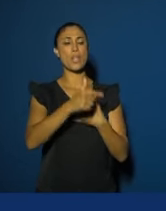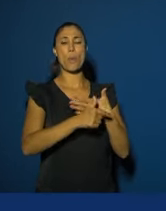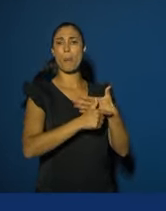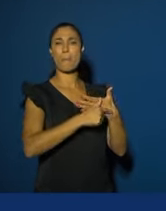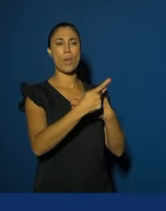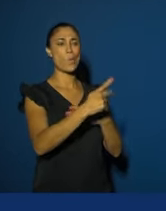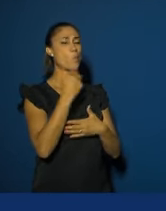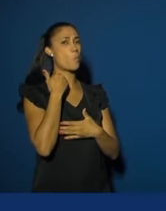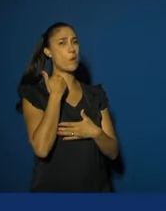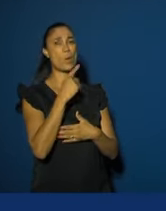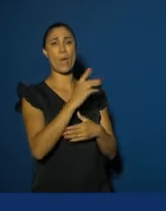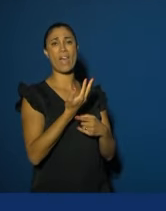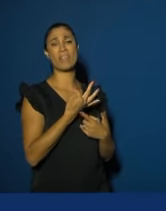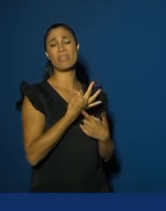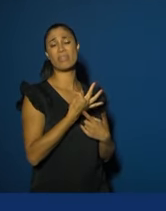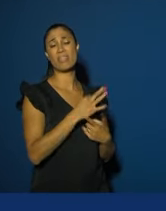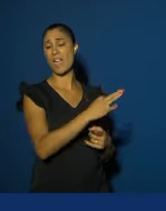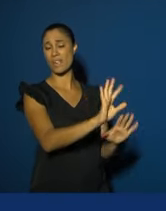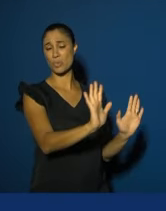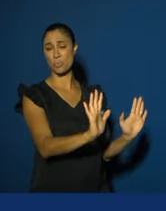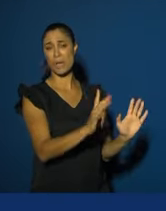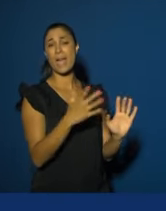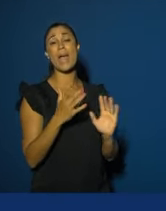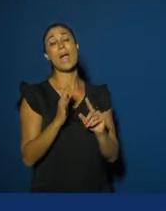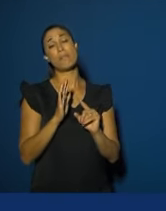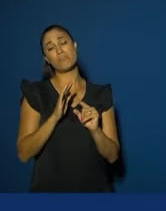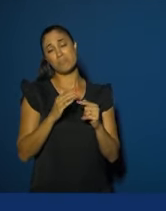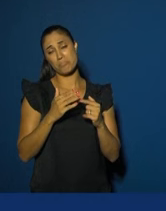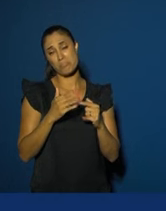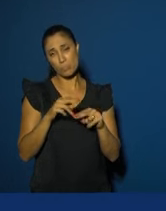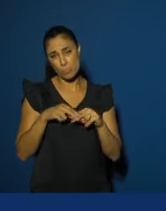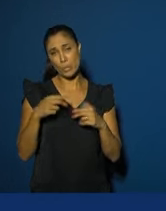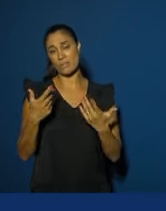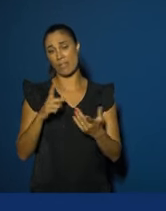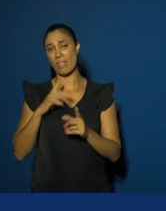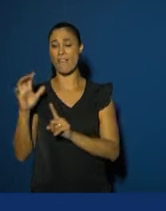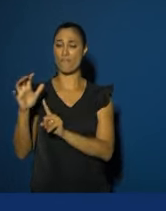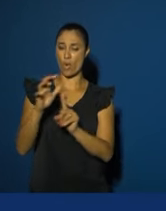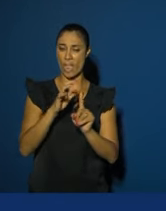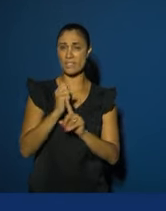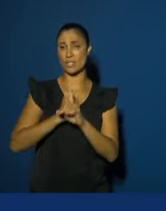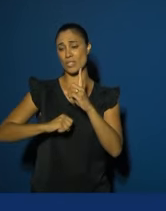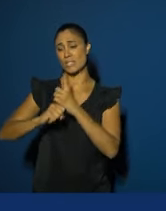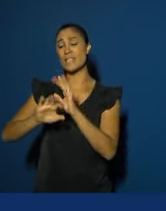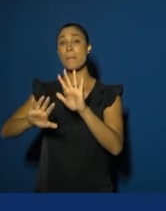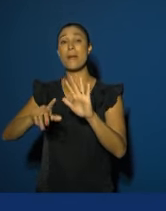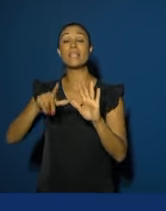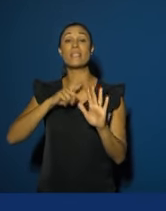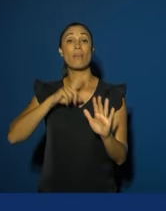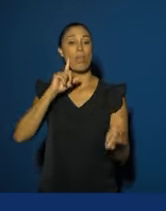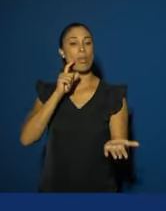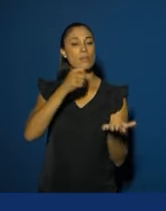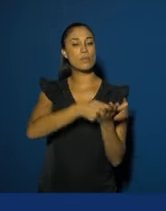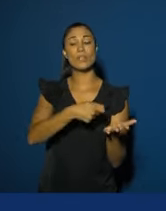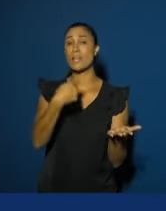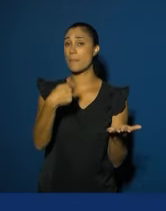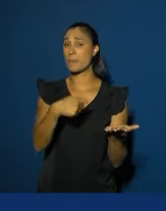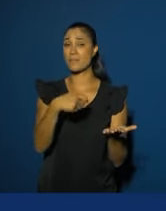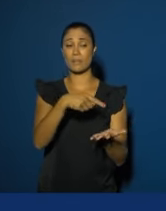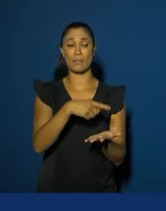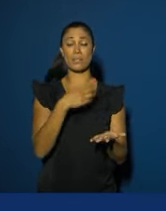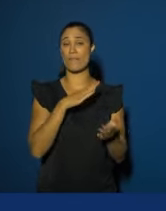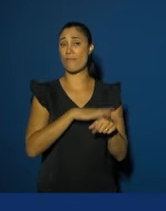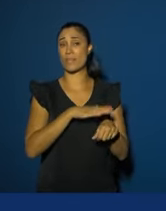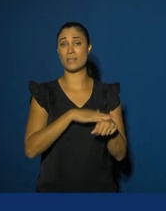eminentemente técnico apesar de muita influência na sociedade mas são decisões que TM que ser pautadas eh por